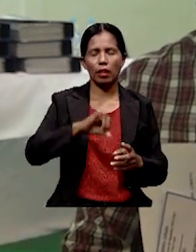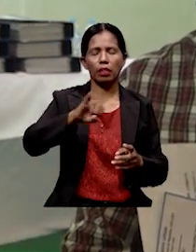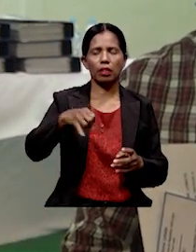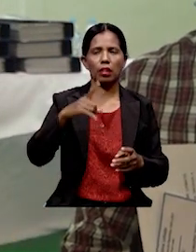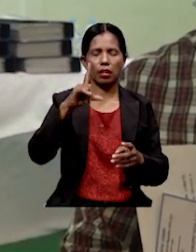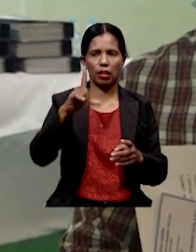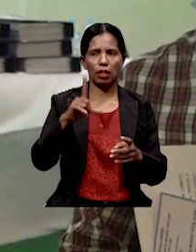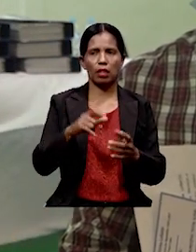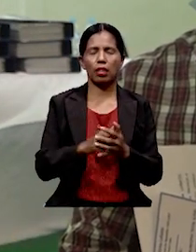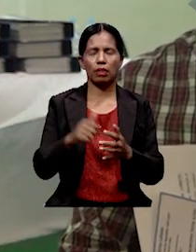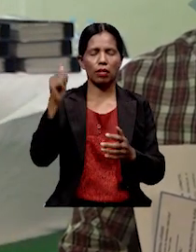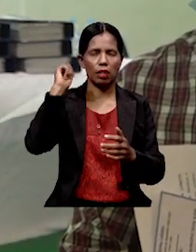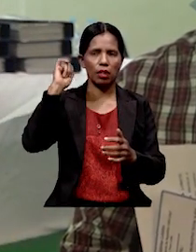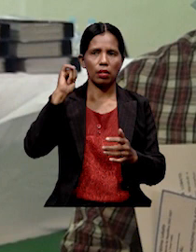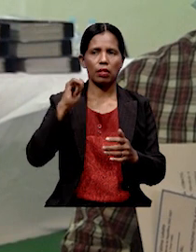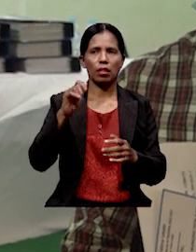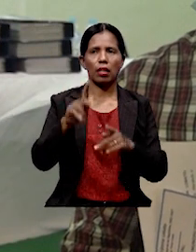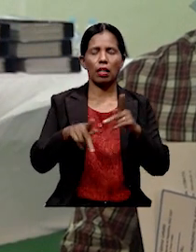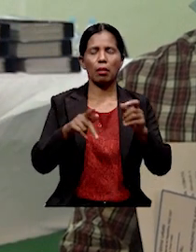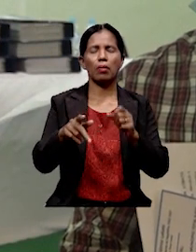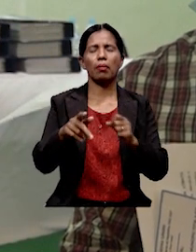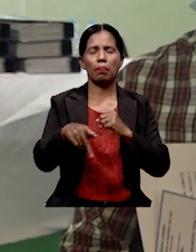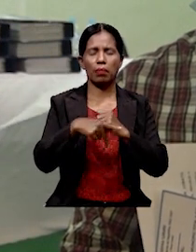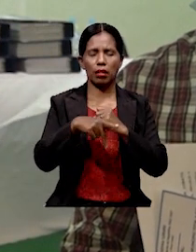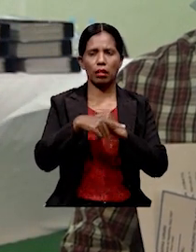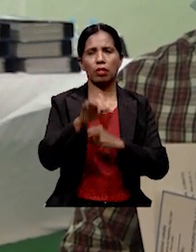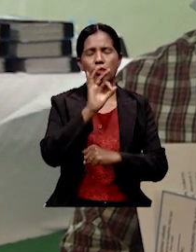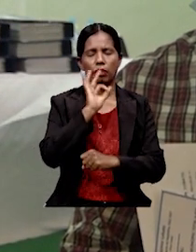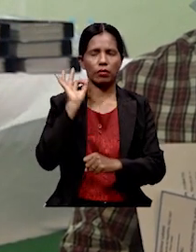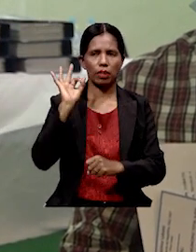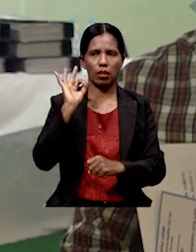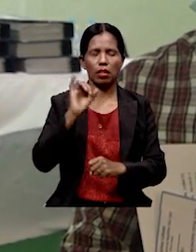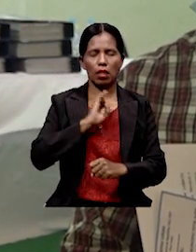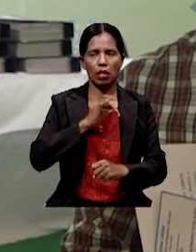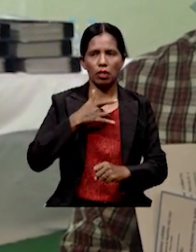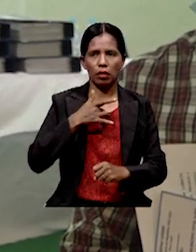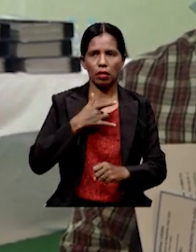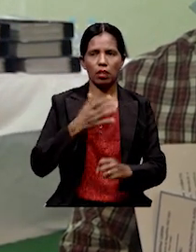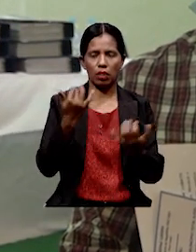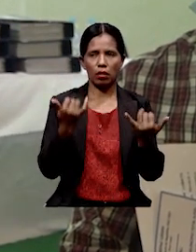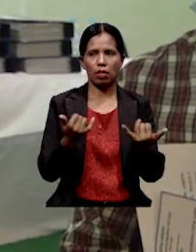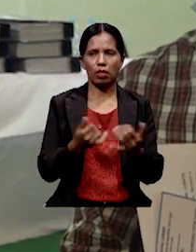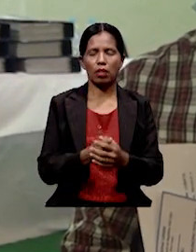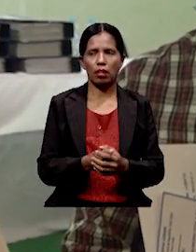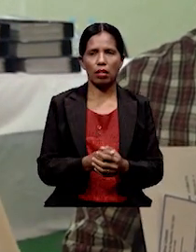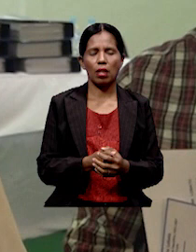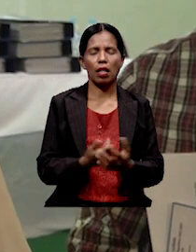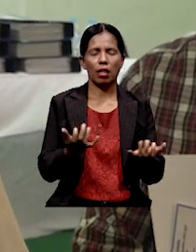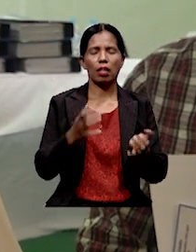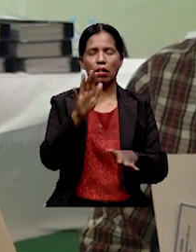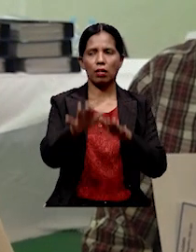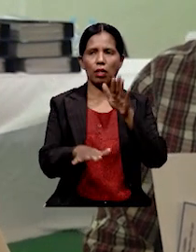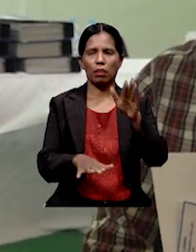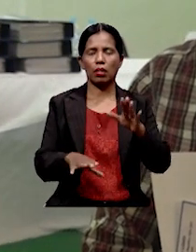candidato. Nem é Fretilin, nem sempre tem a candidata Fretilin. Ao ser, cata, com o Indorai, nem a cara que a tu marcha para a